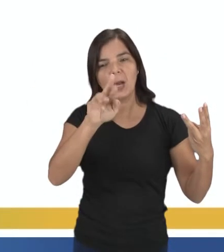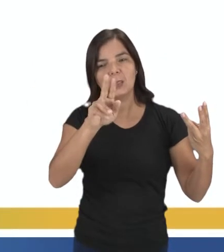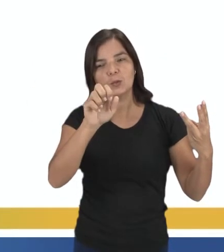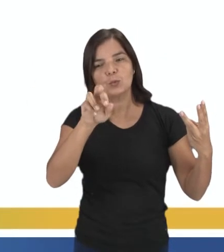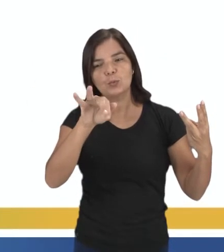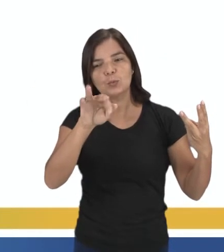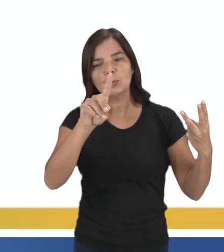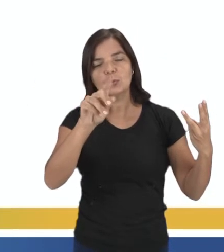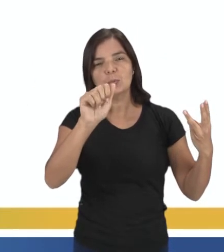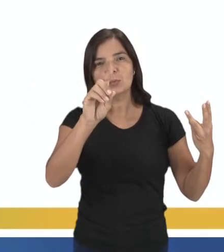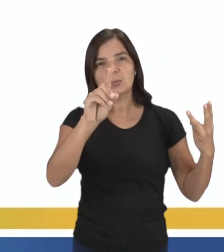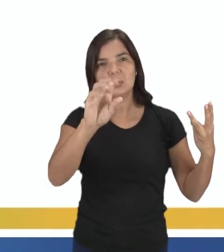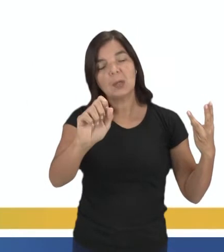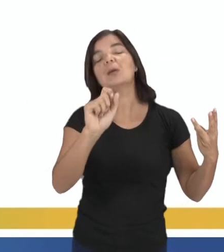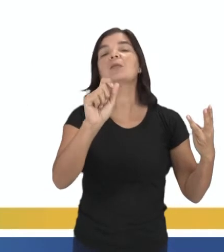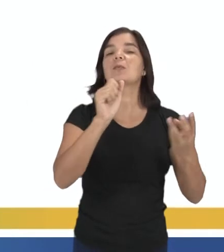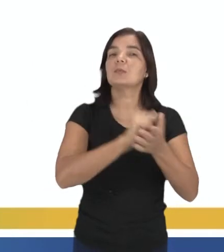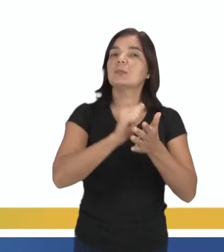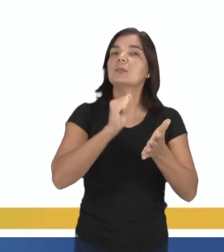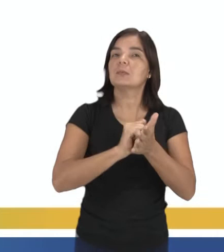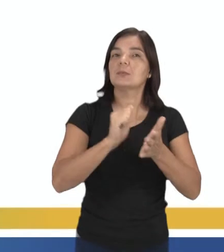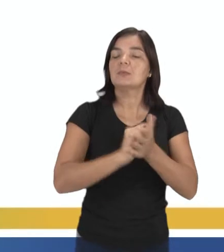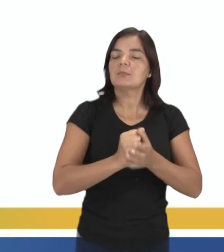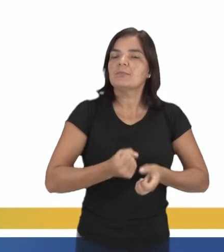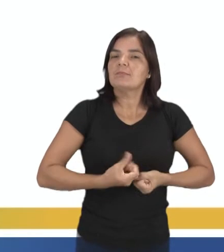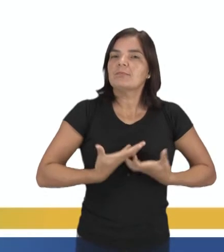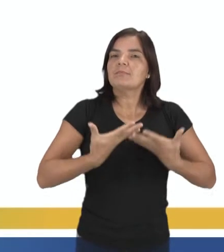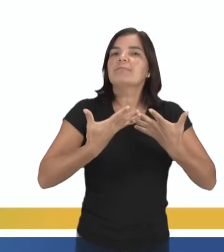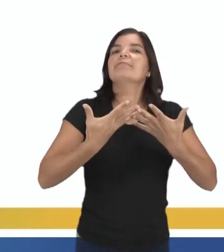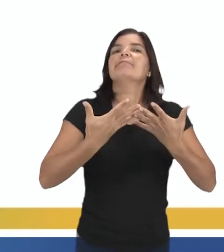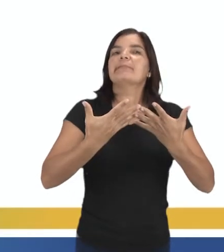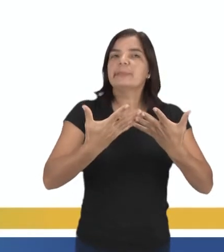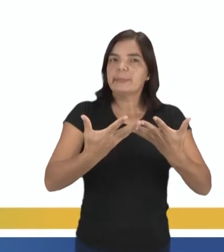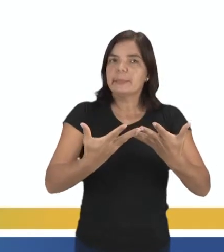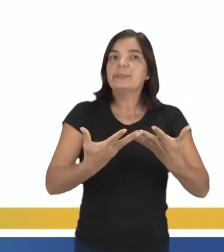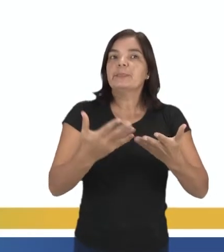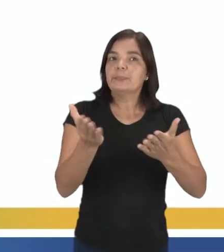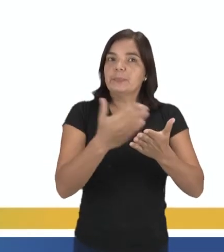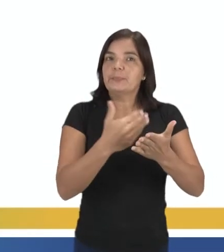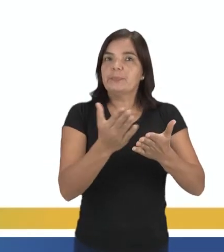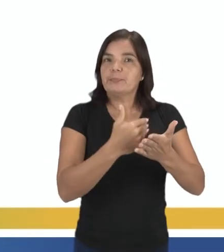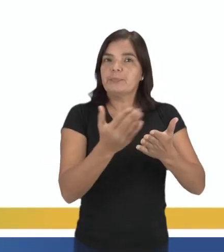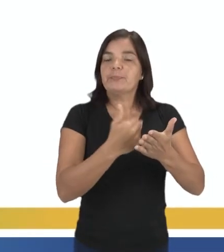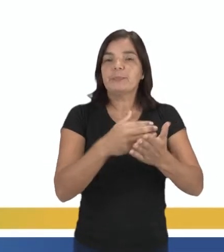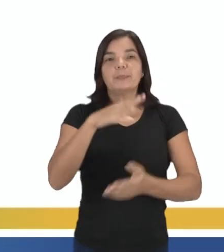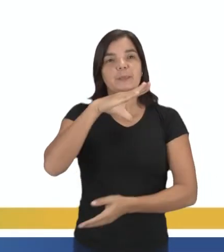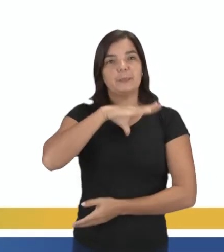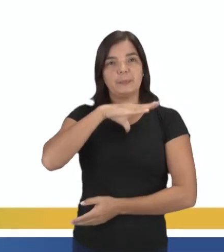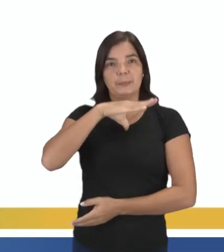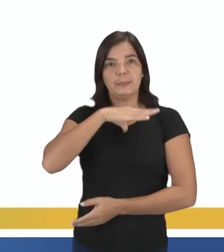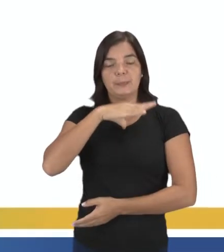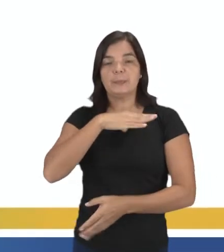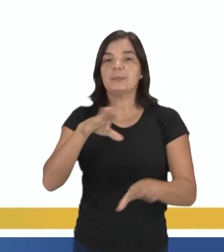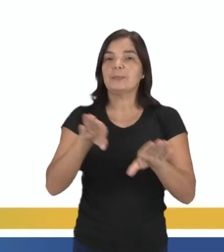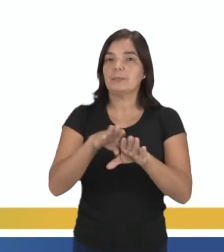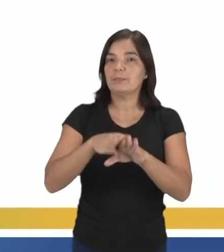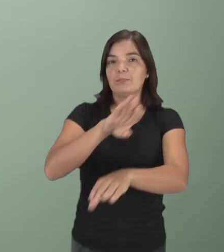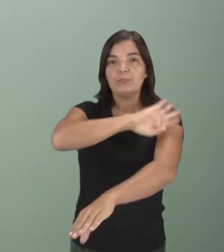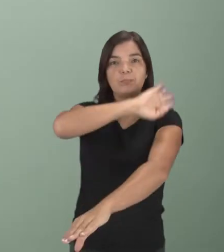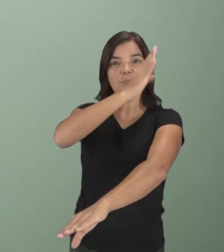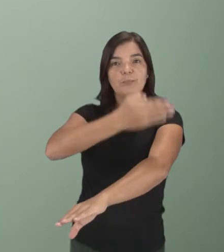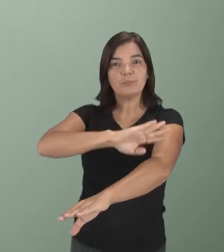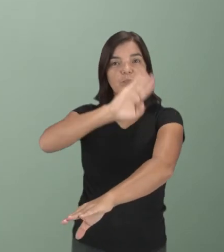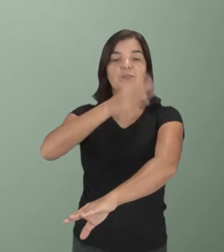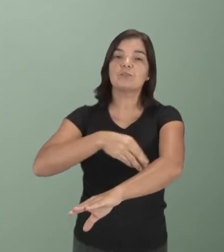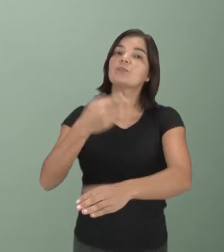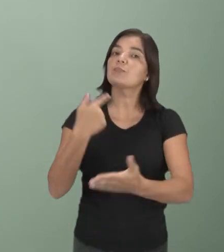e é onde ele escreve muito inspirado o livro A Cidade e as Serras. Proponho que vocês